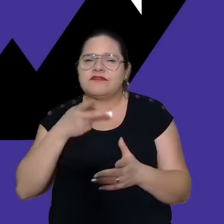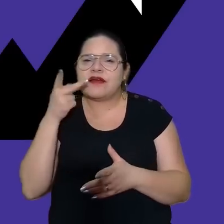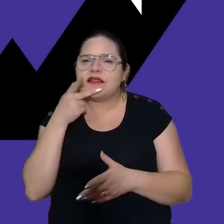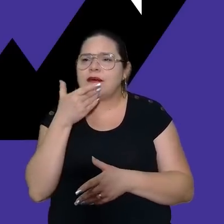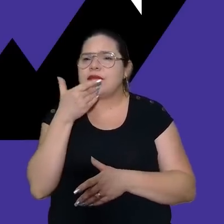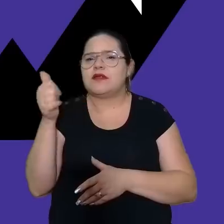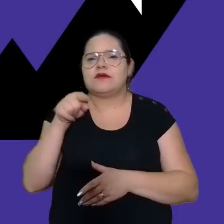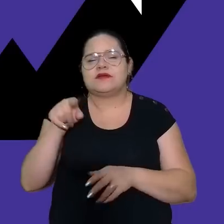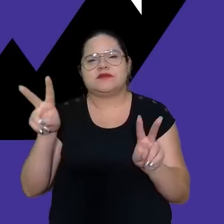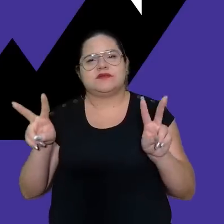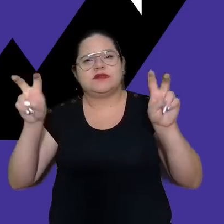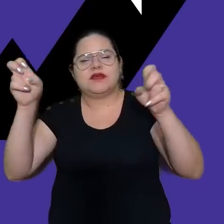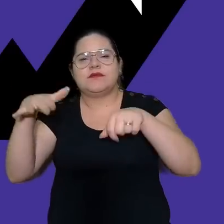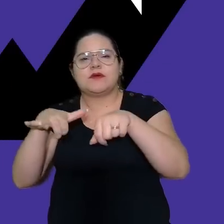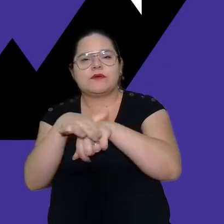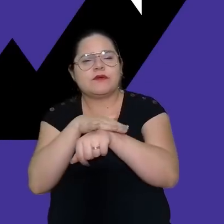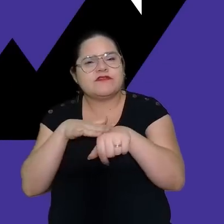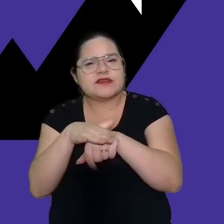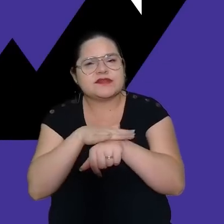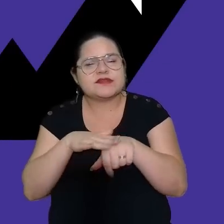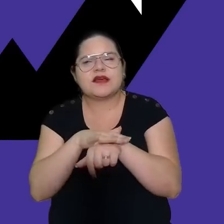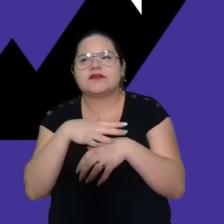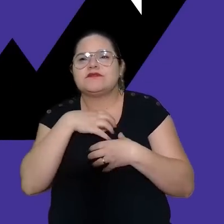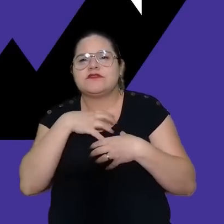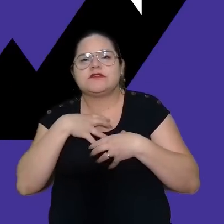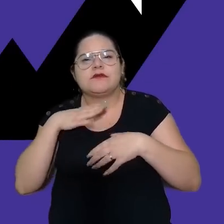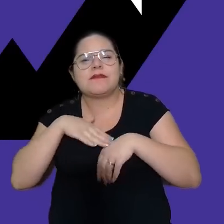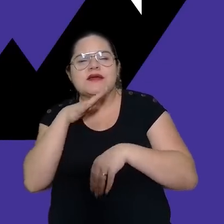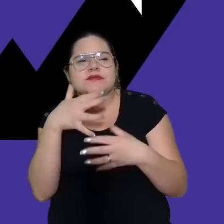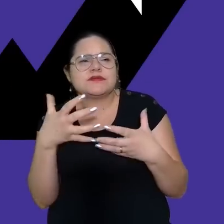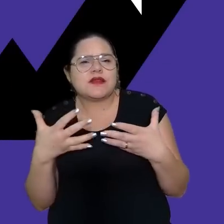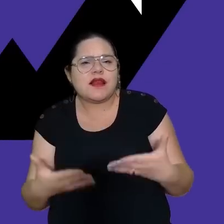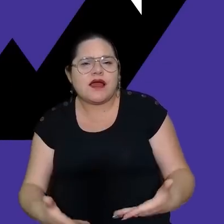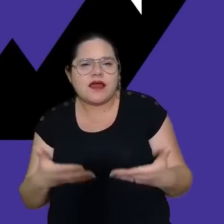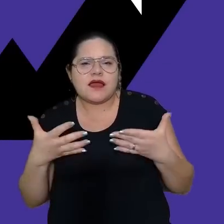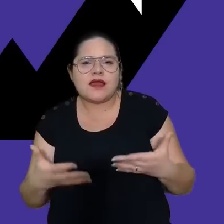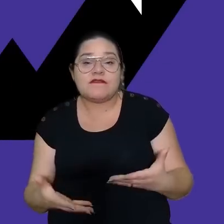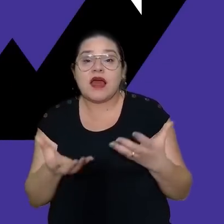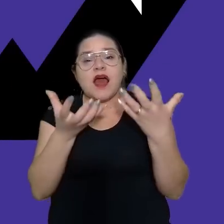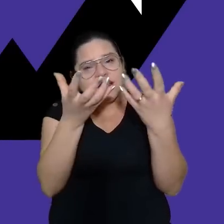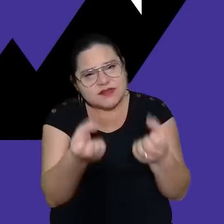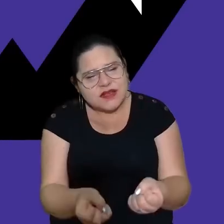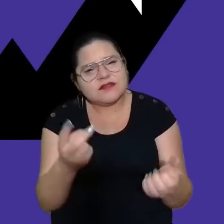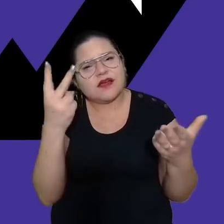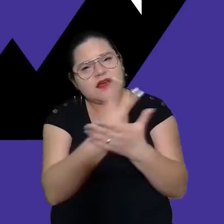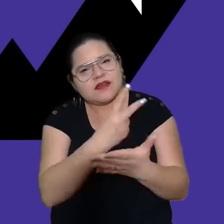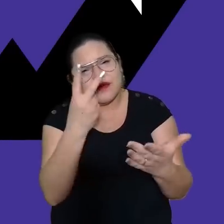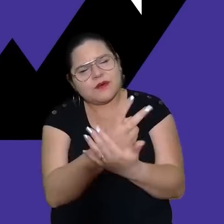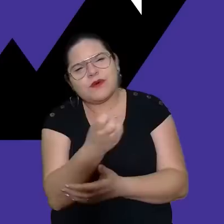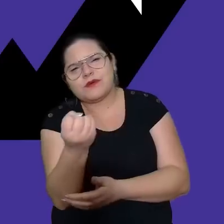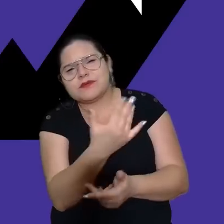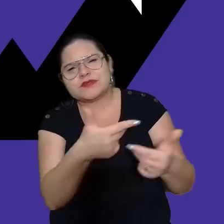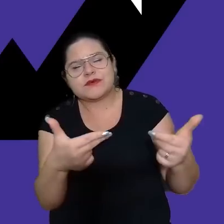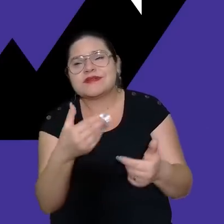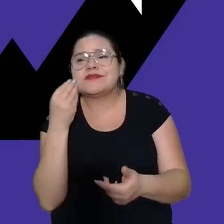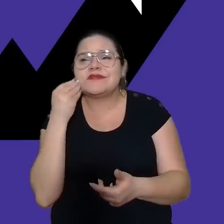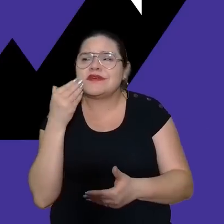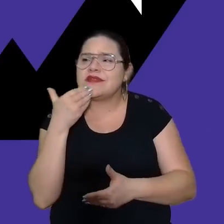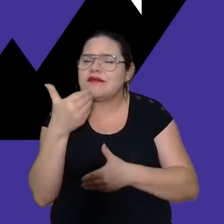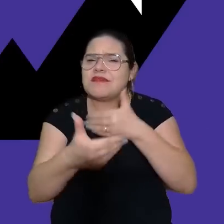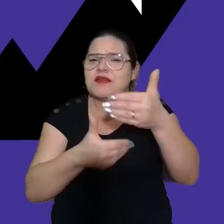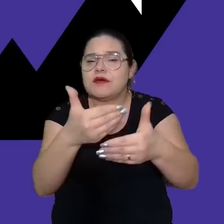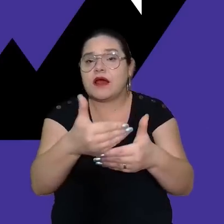de uma forma mais leve para admitir certos erros e trabalhar esses erros. Só isso, eu acho que já